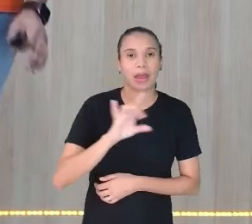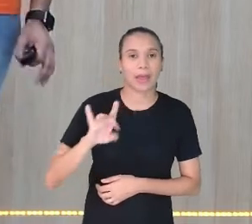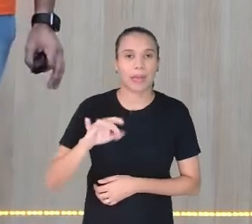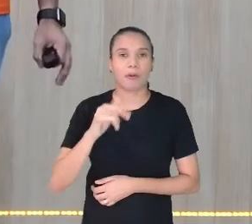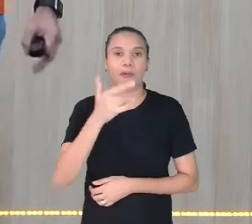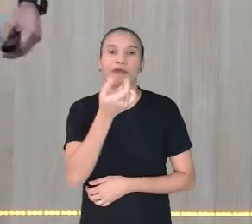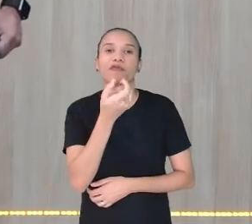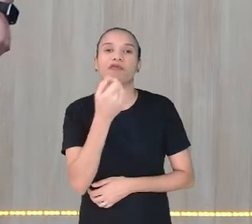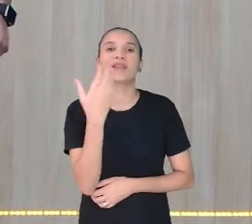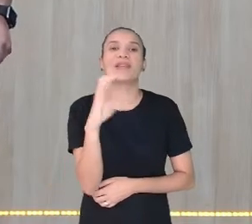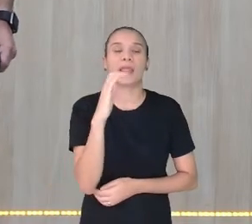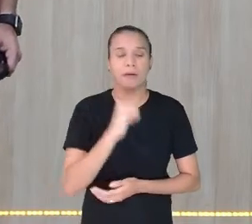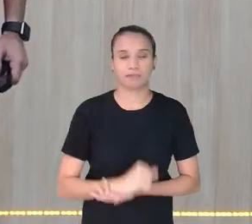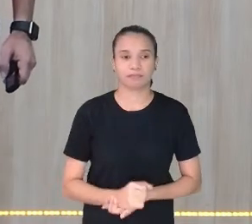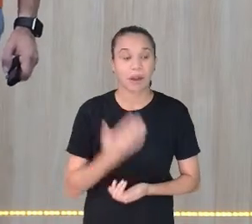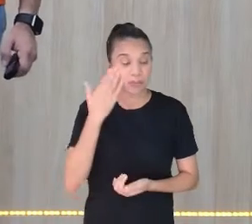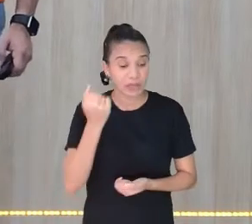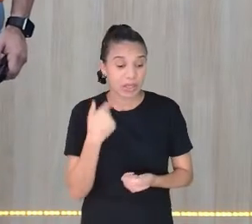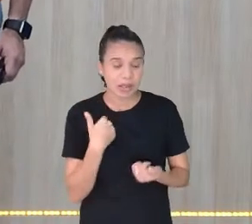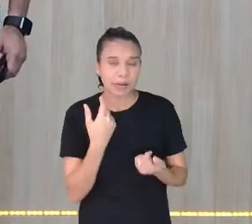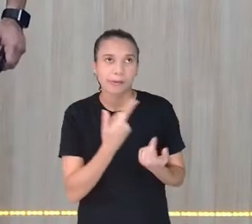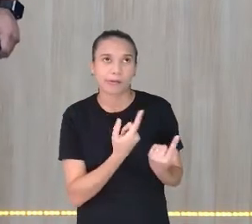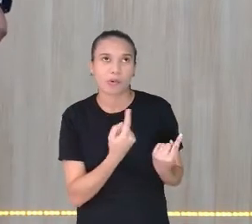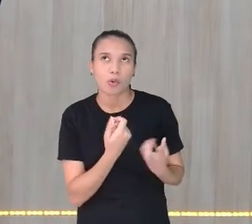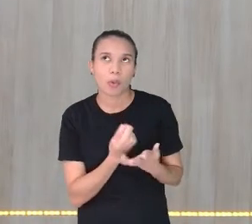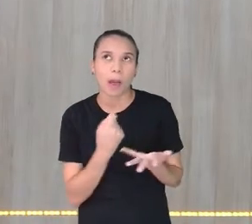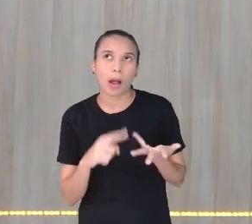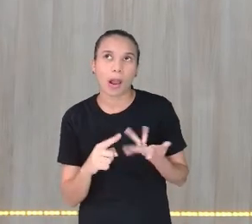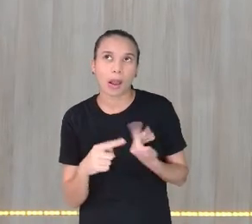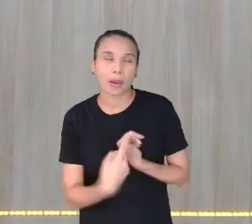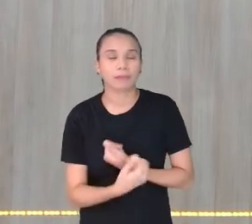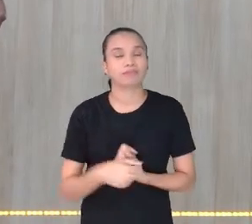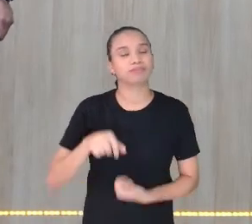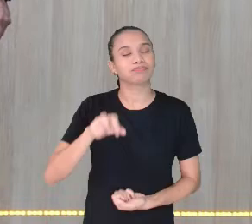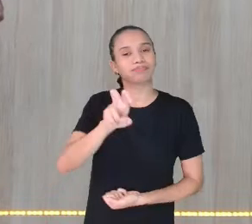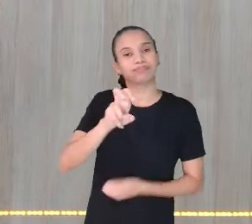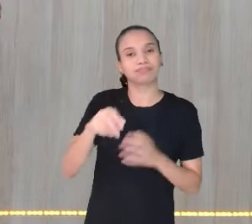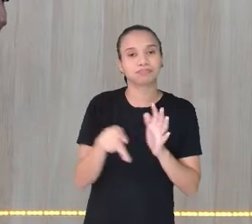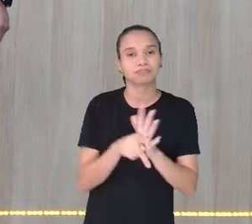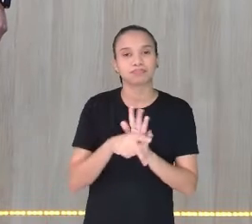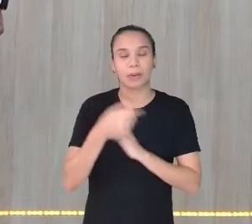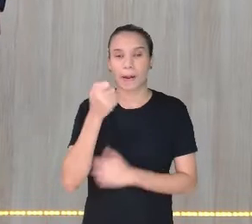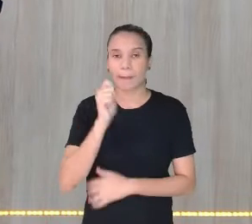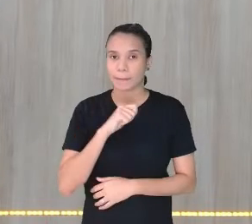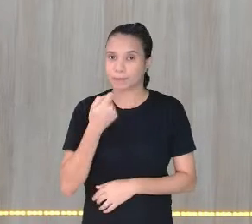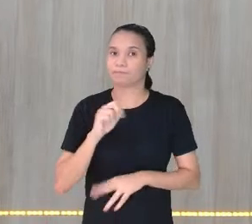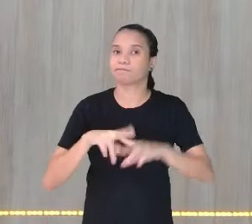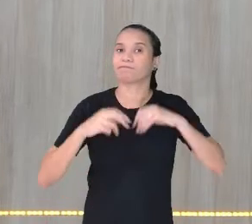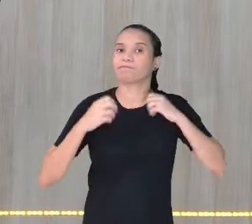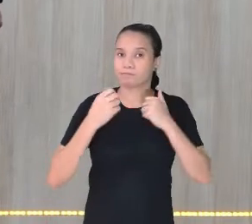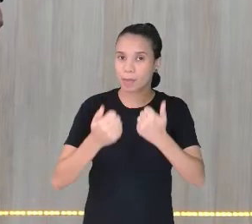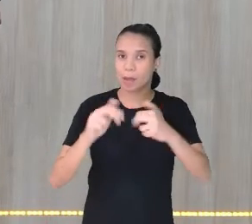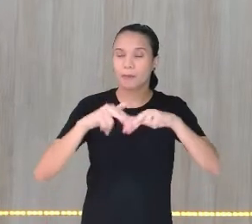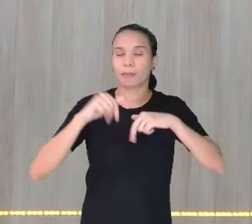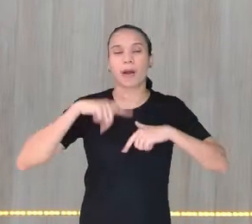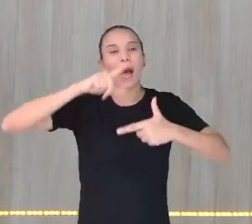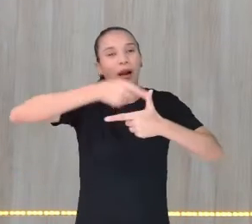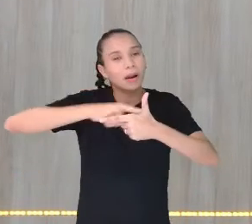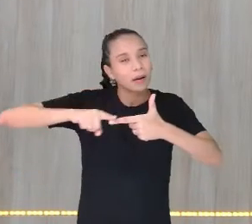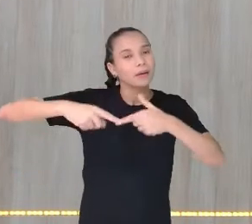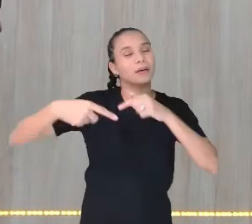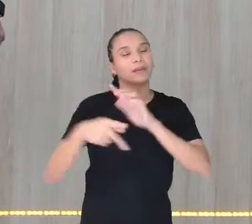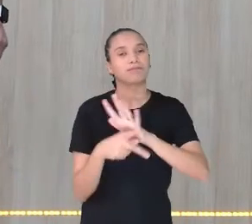custa 20 centavos. Você vai saber que só vai dar para você comprar aí 5 picolés, beleza? Então, essas divisões